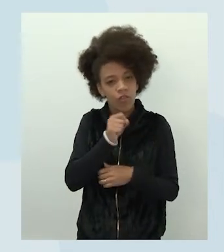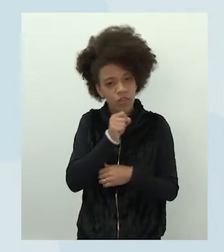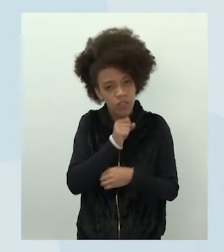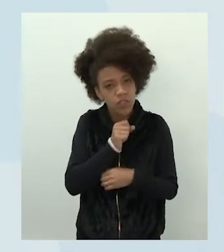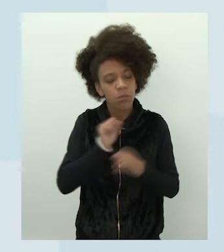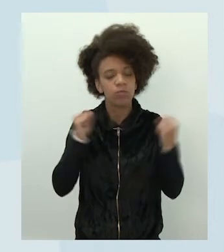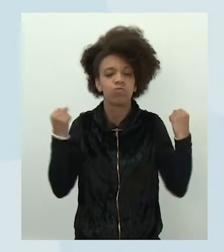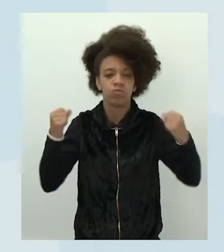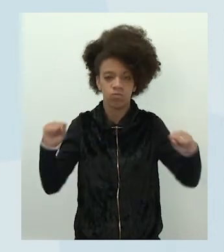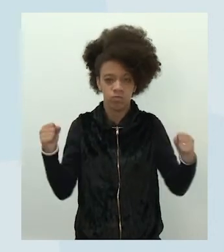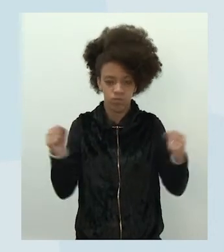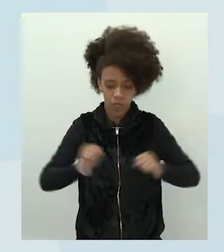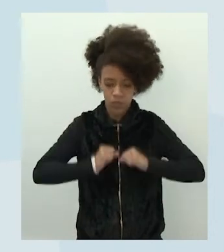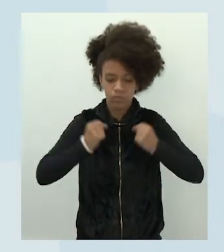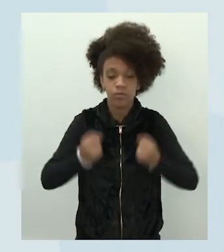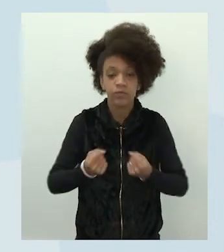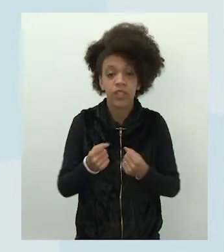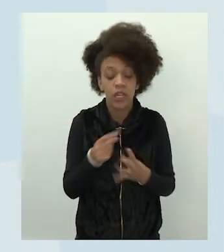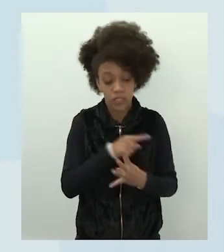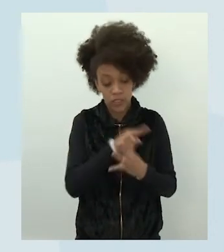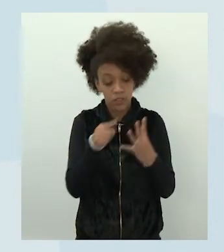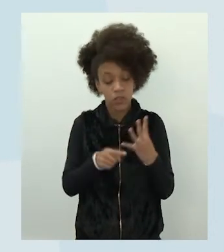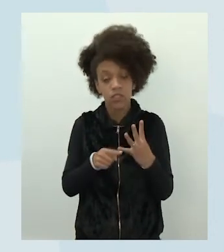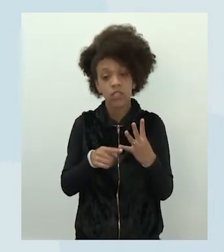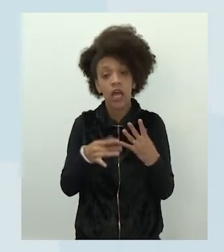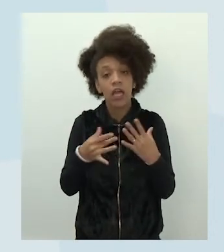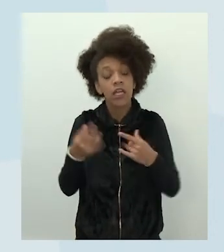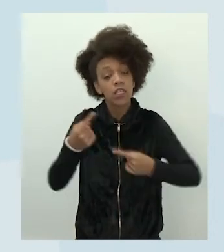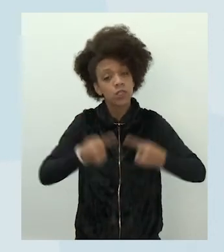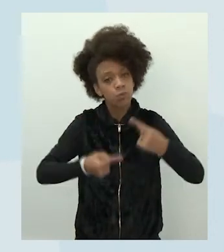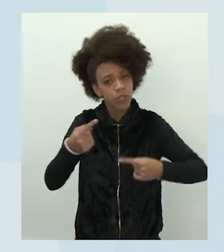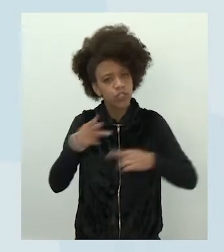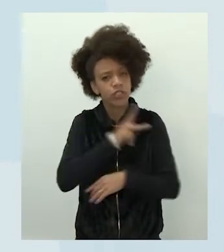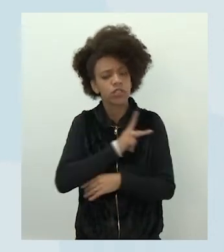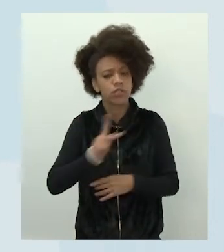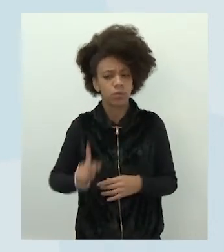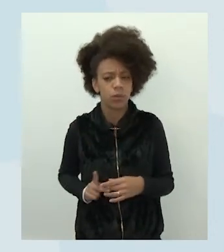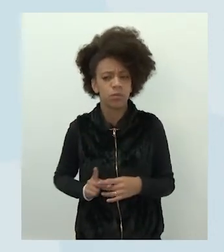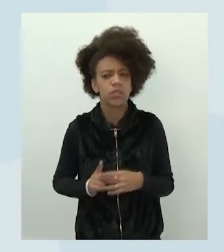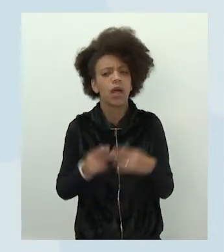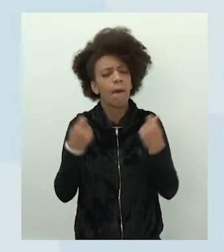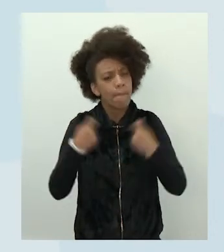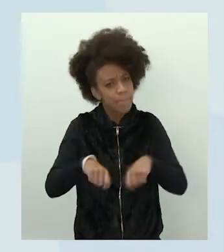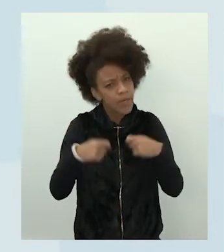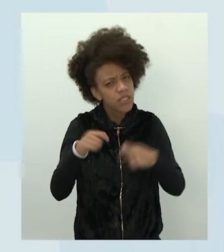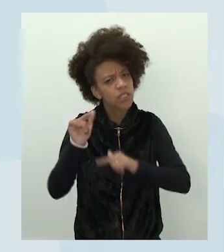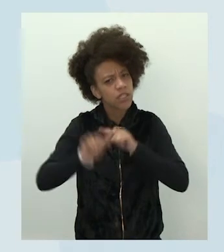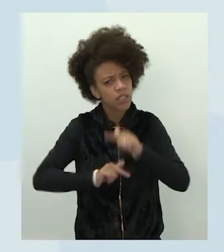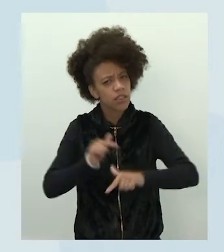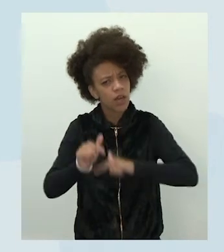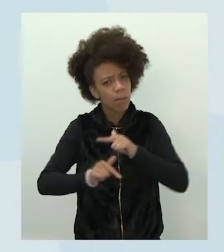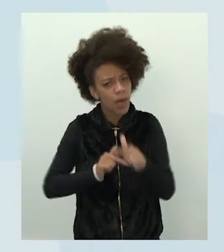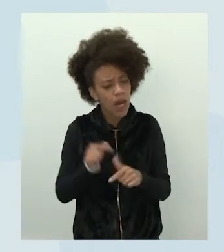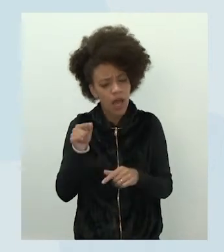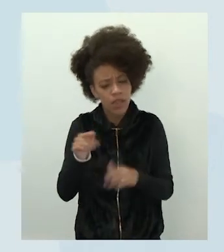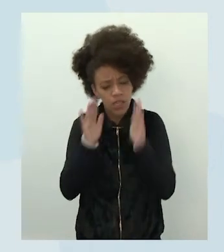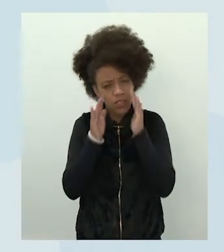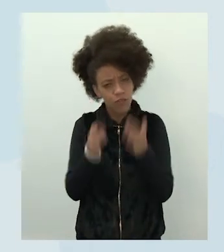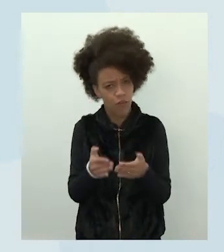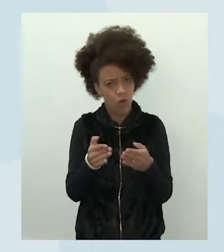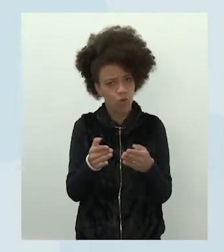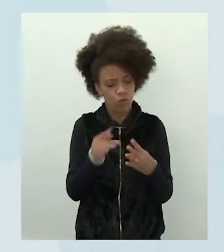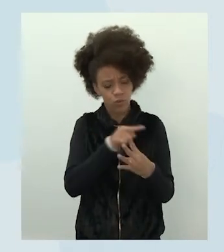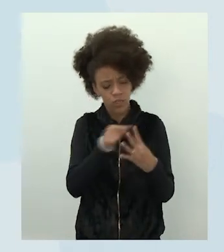ativo. São esses pilares. E as políticas públicas têm que trabalhar nesse